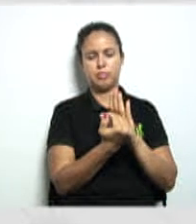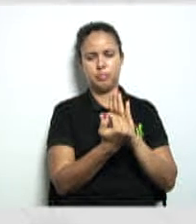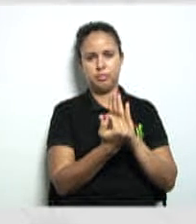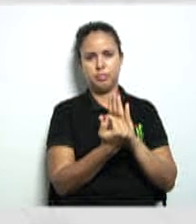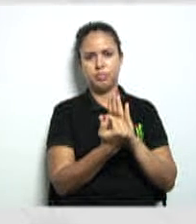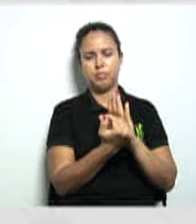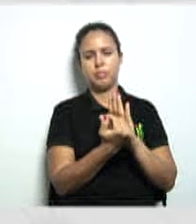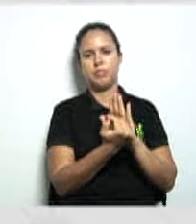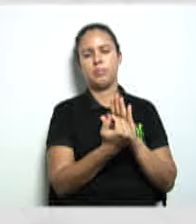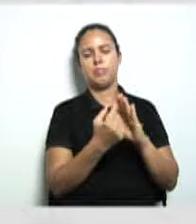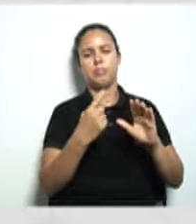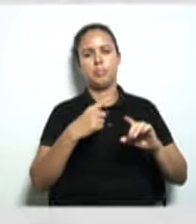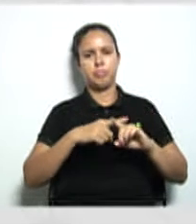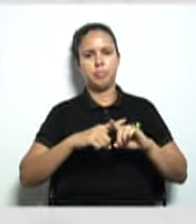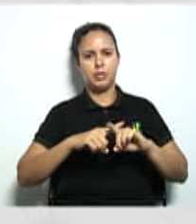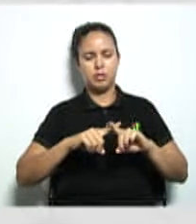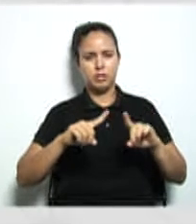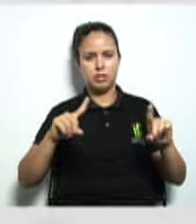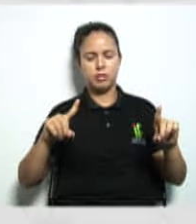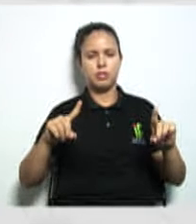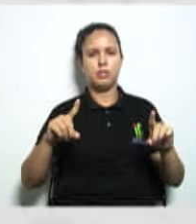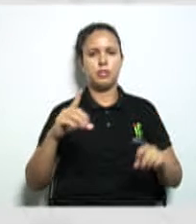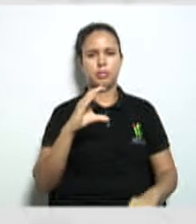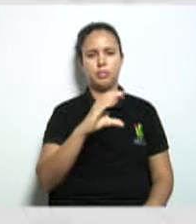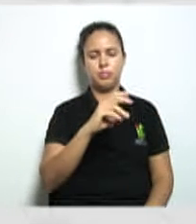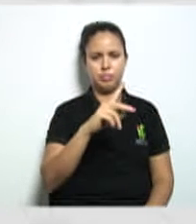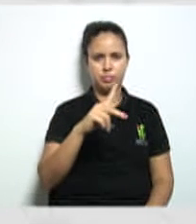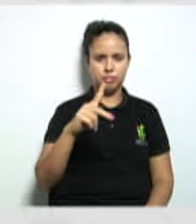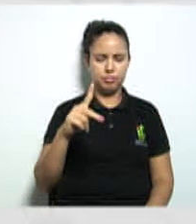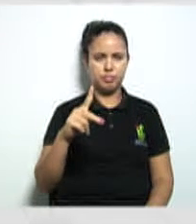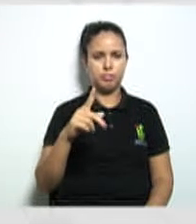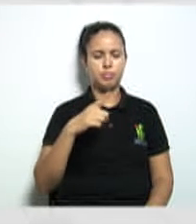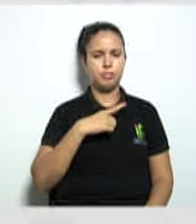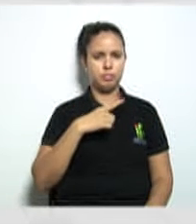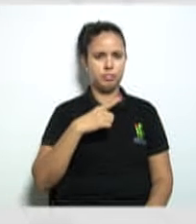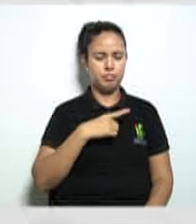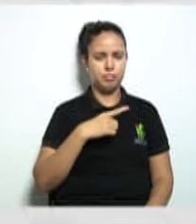lei. Porém, elas funcionam de forma